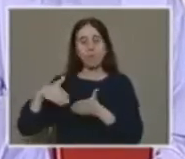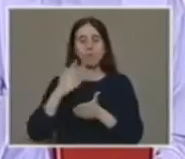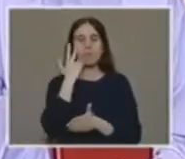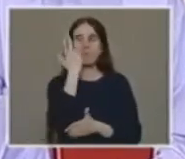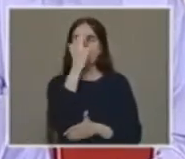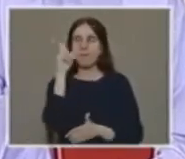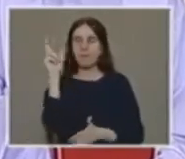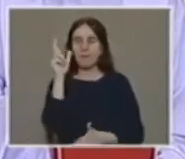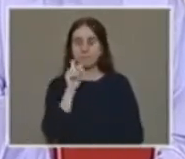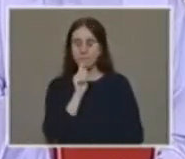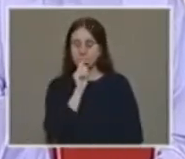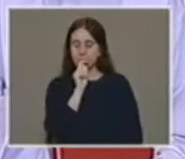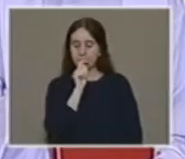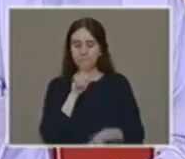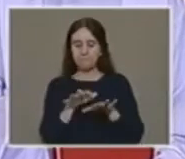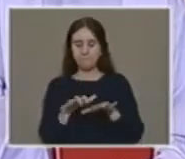vida eterna.